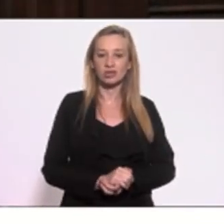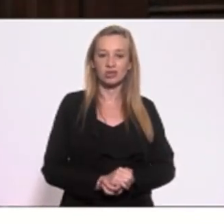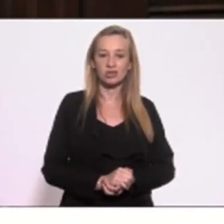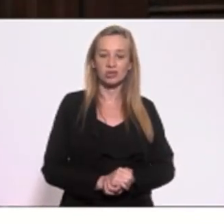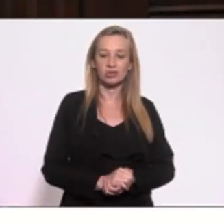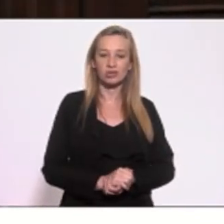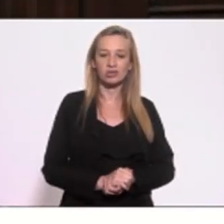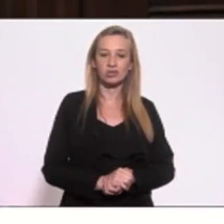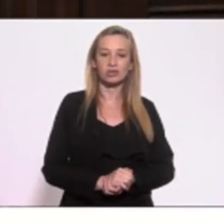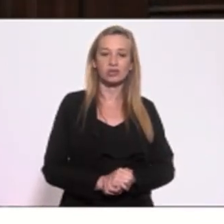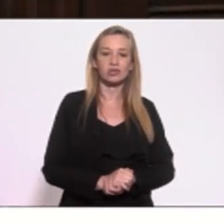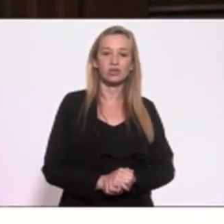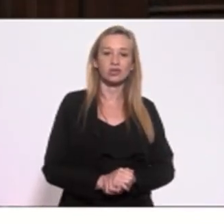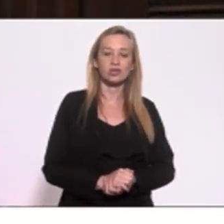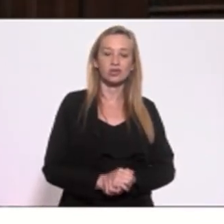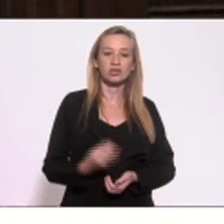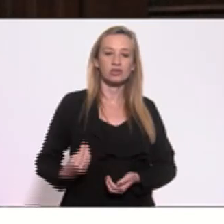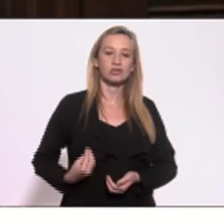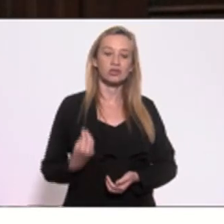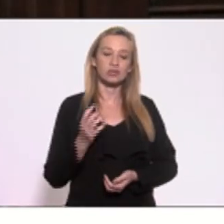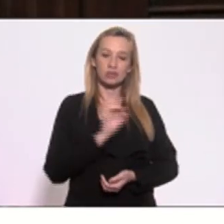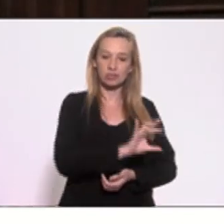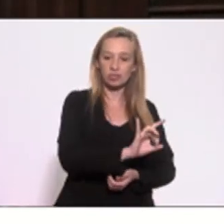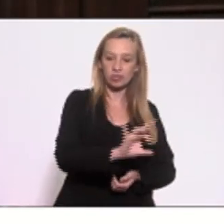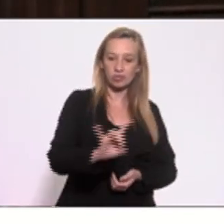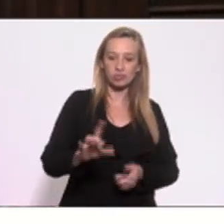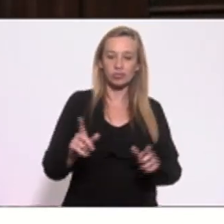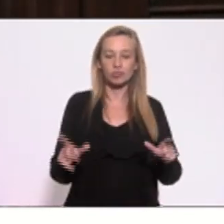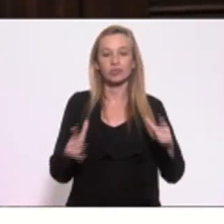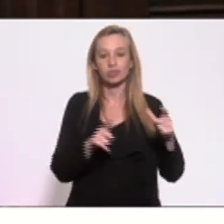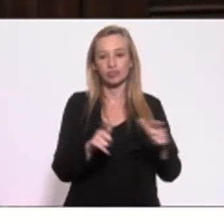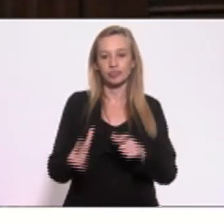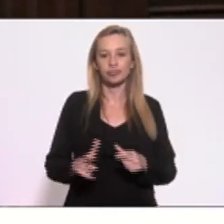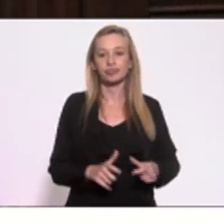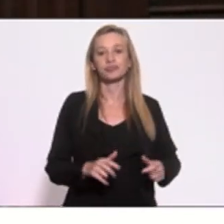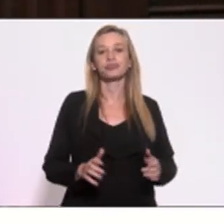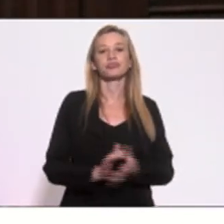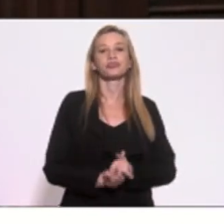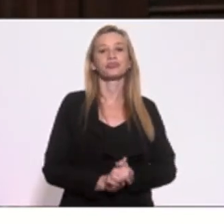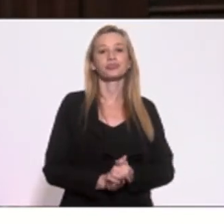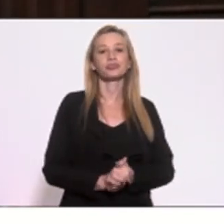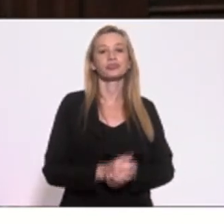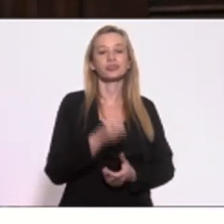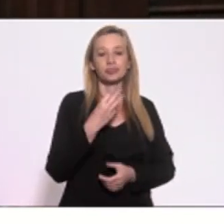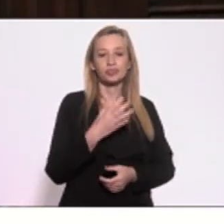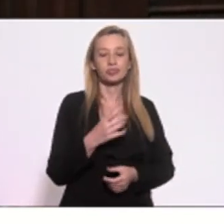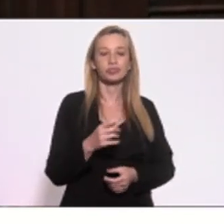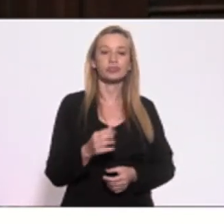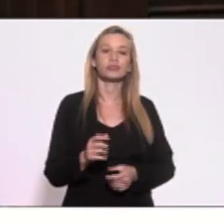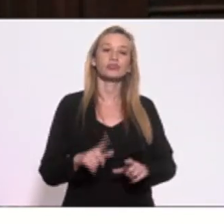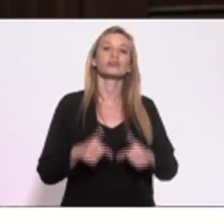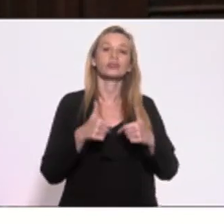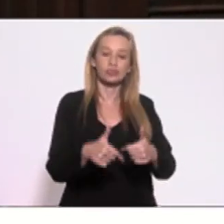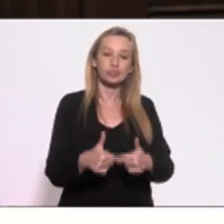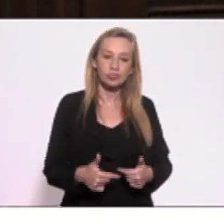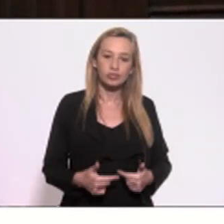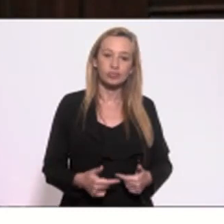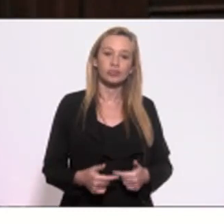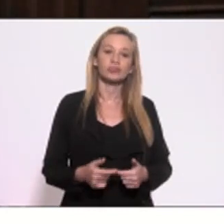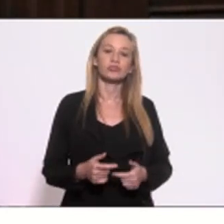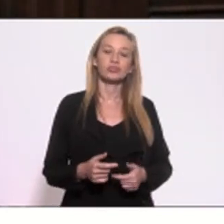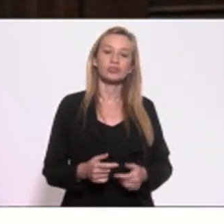estar nesses lugares também é parte do que deve ser a ação para